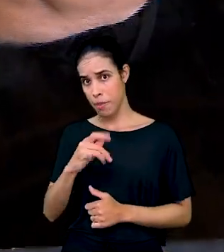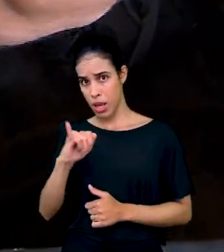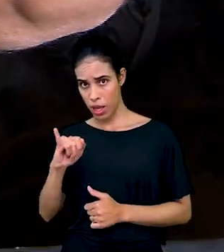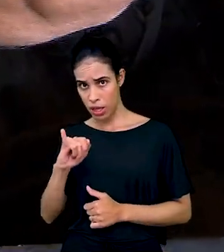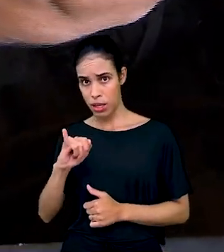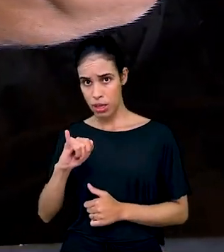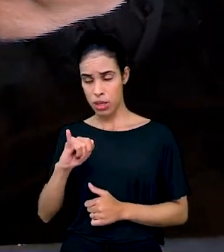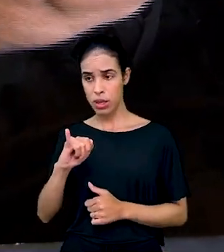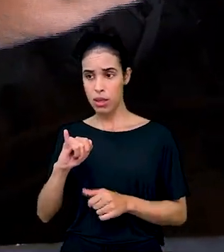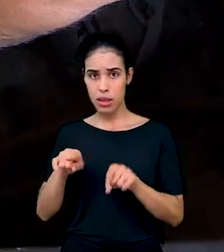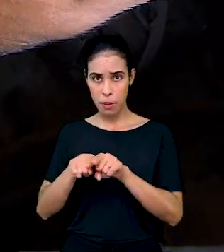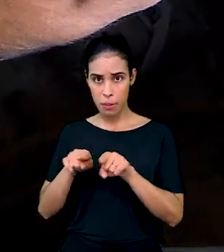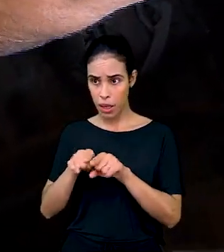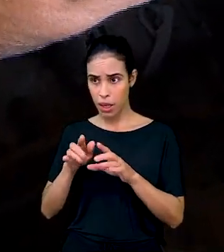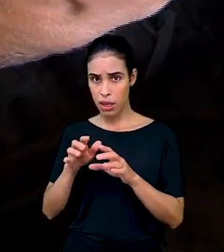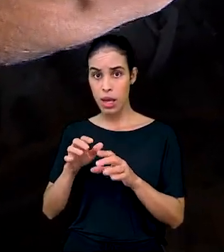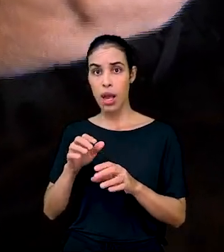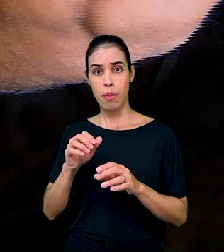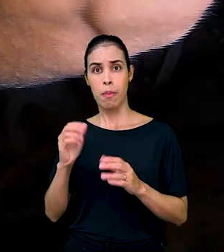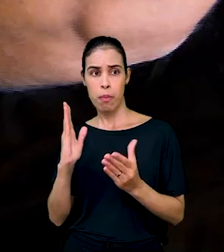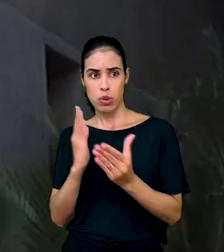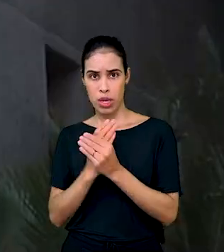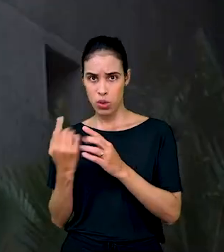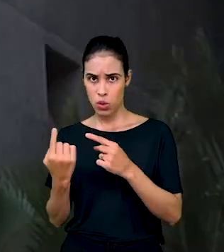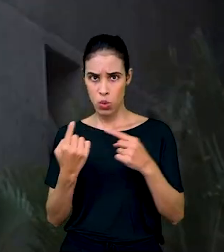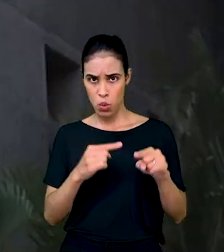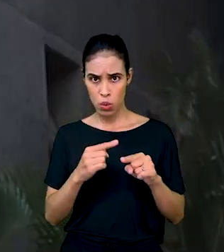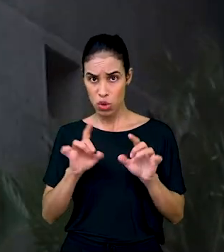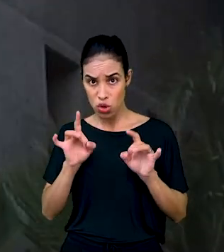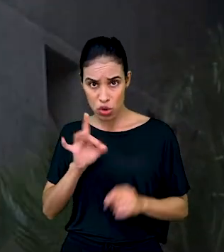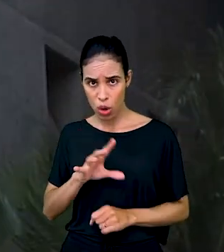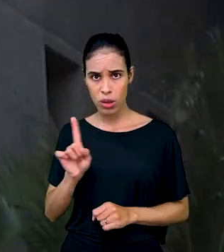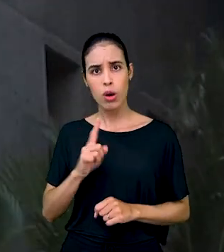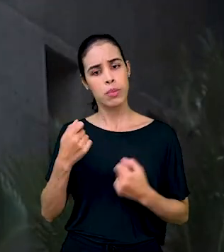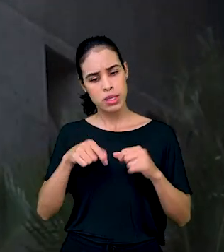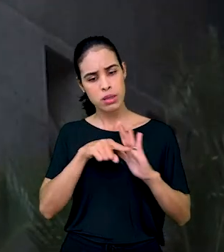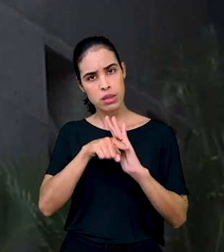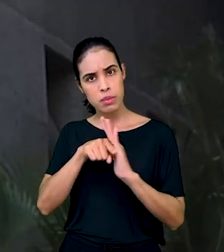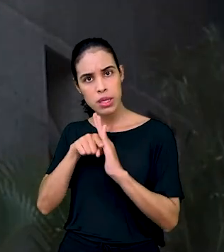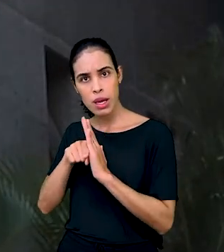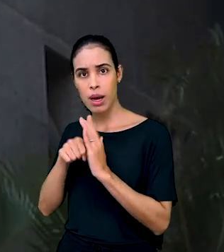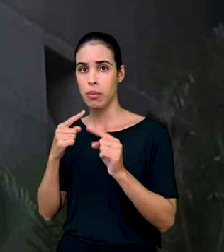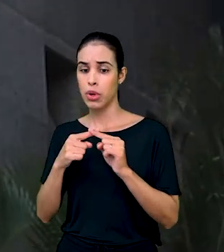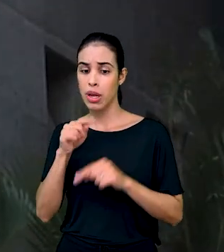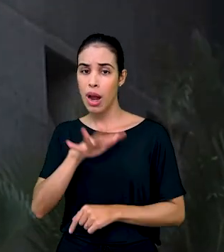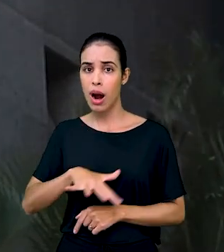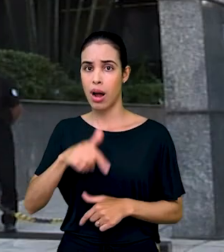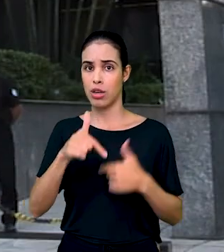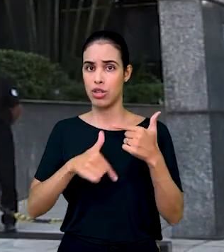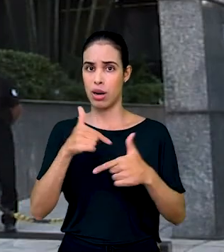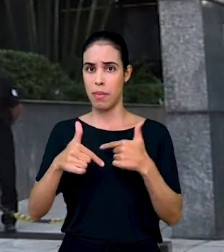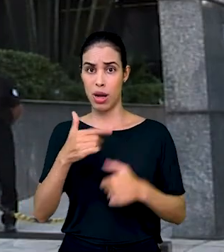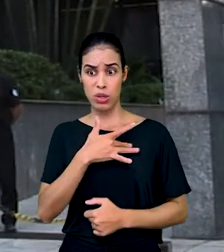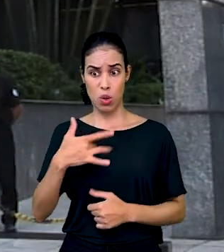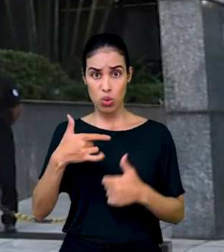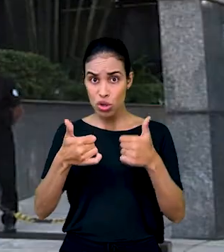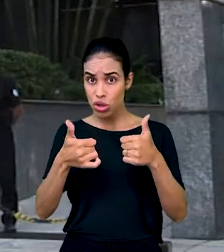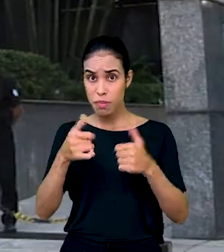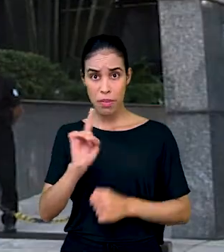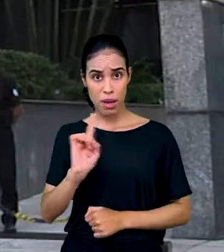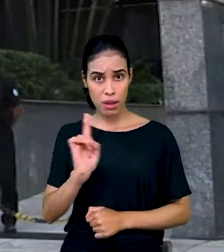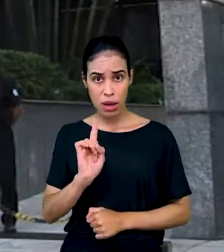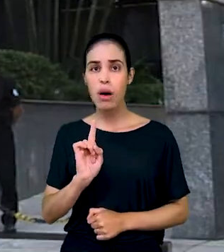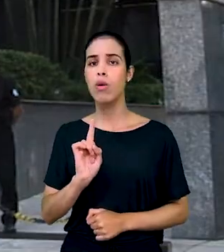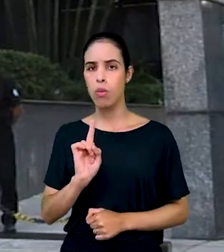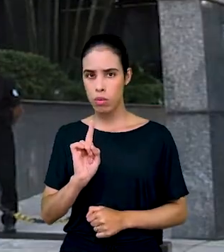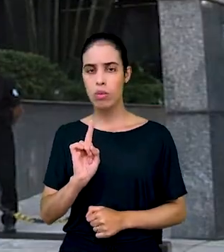seriam suficientes para rescisão indireta. Conforme entendimento do regional, o trabalho em ambiente insalubre, em regra,